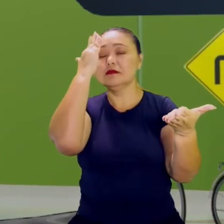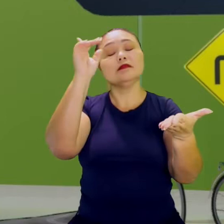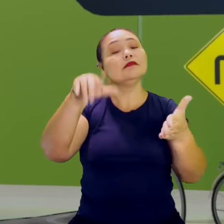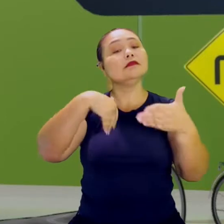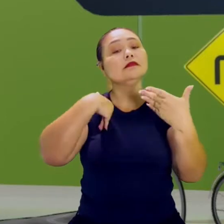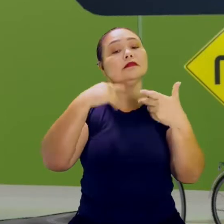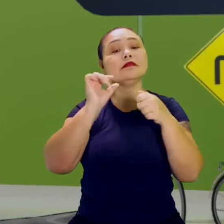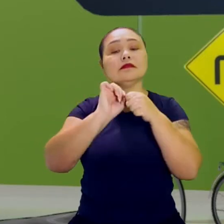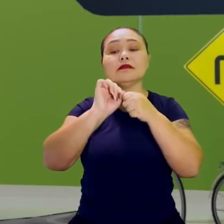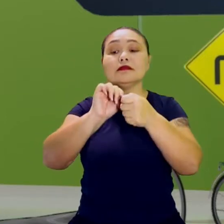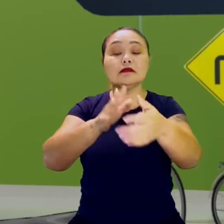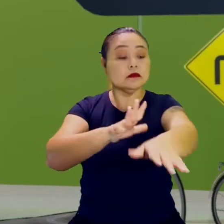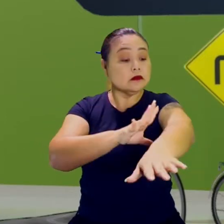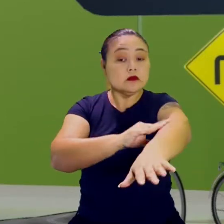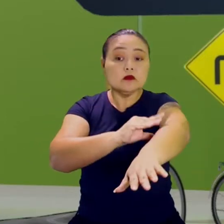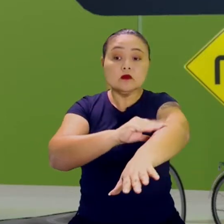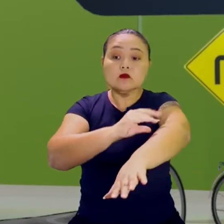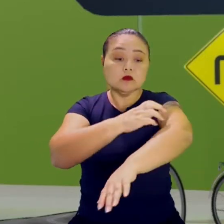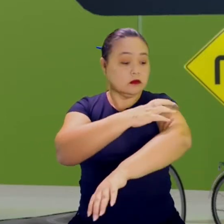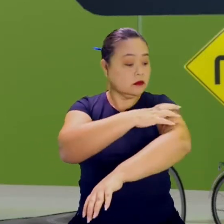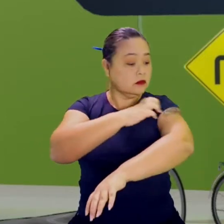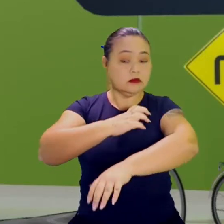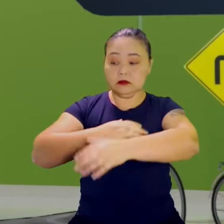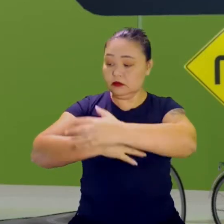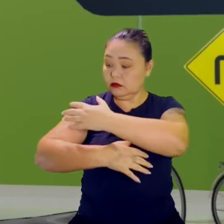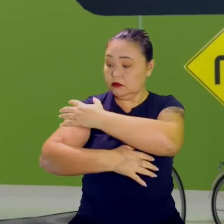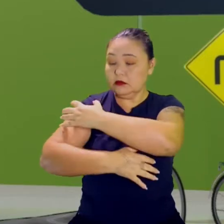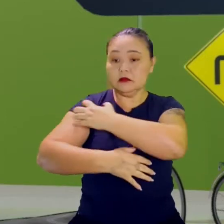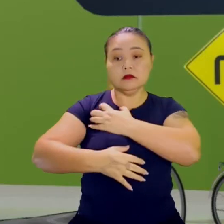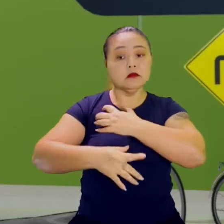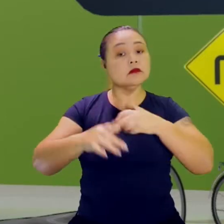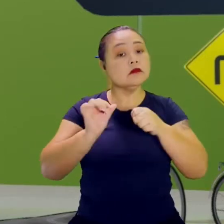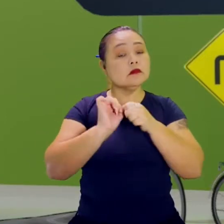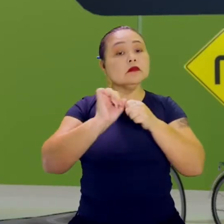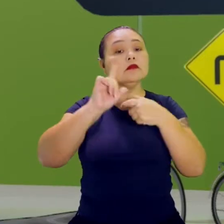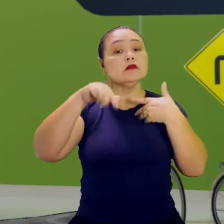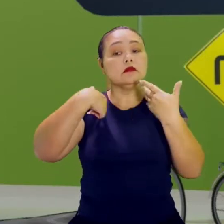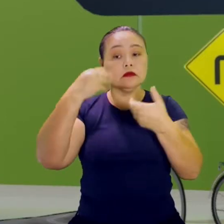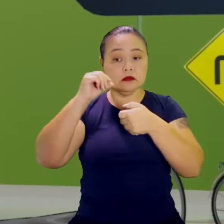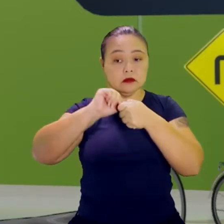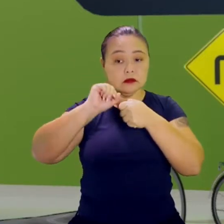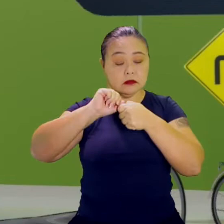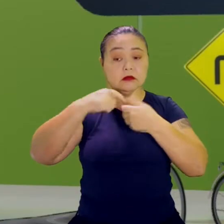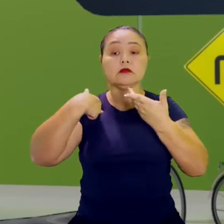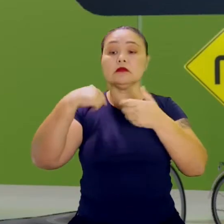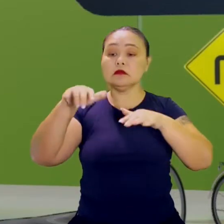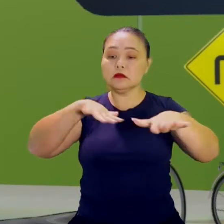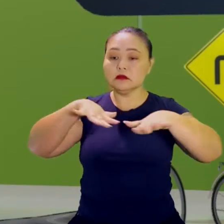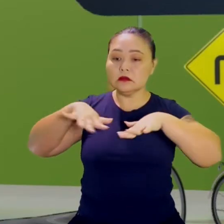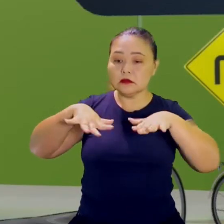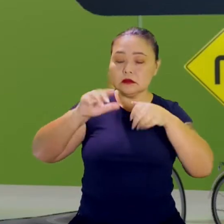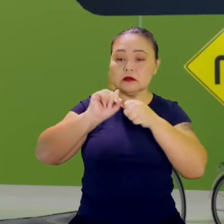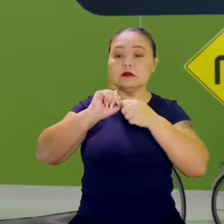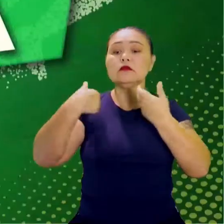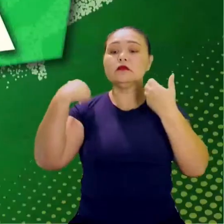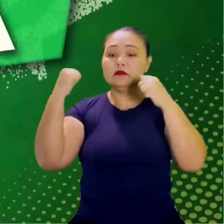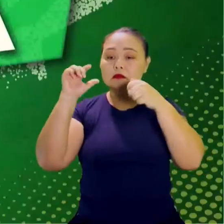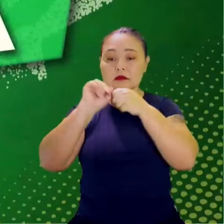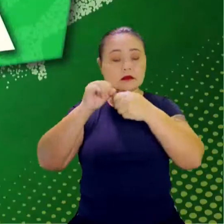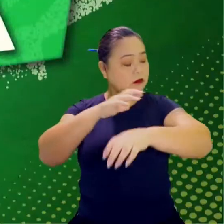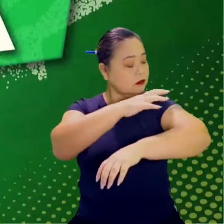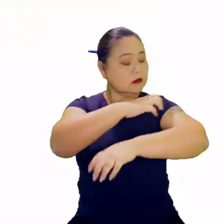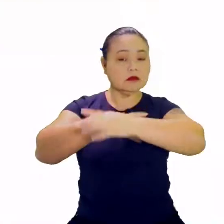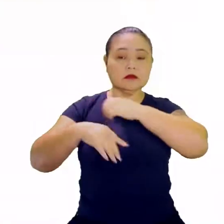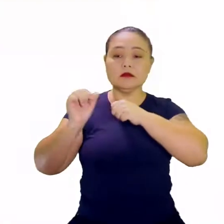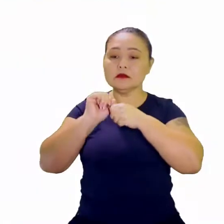sobre músculo. Nós vamos falar sobre os efeitos da atividade física no músculo. Sem perder tempo, né? Vamos lá?